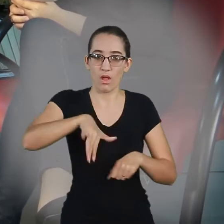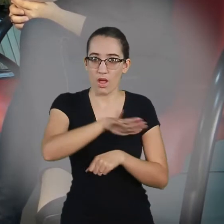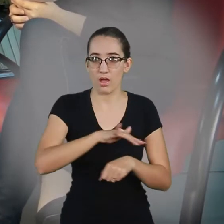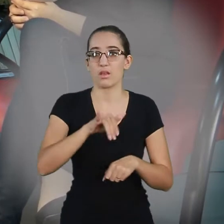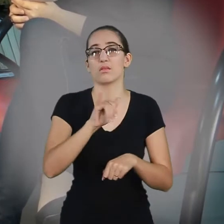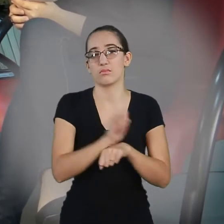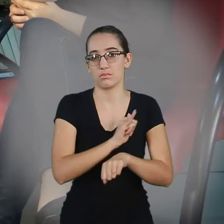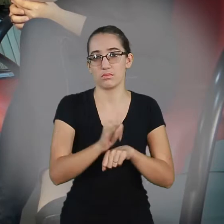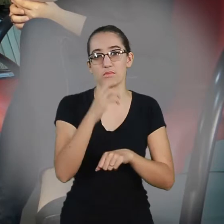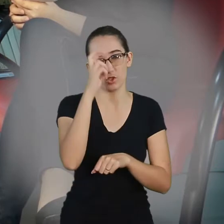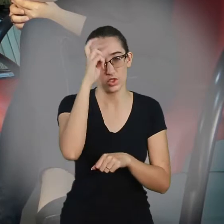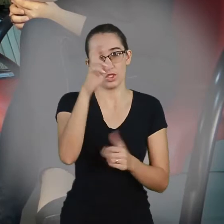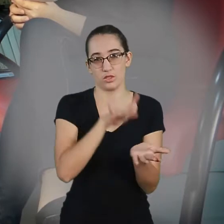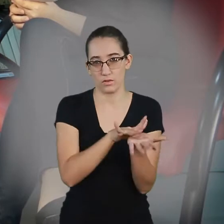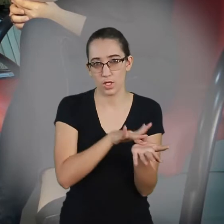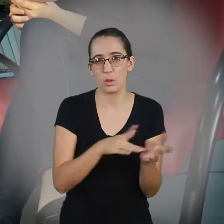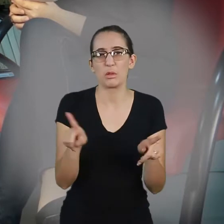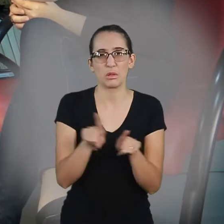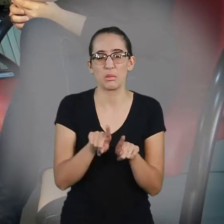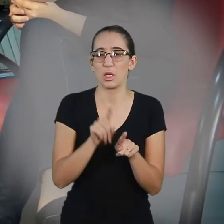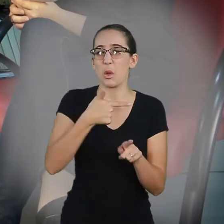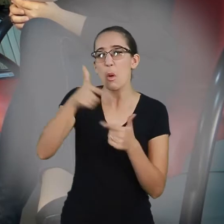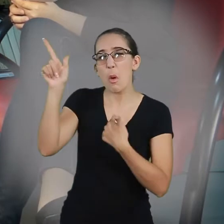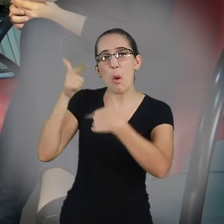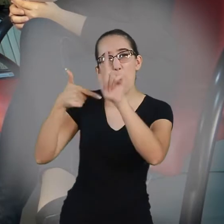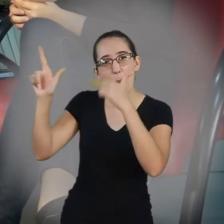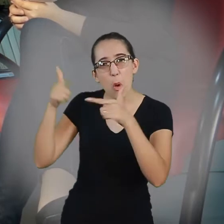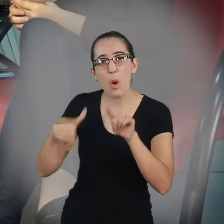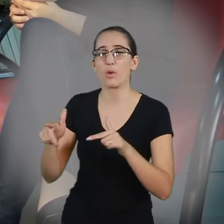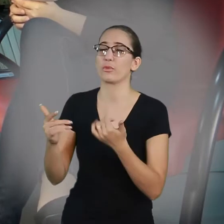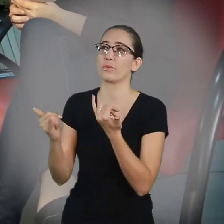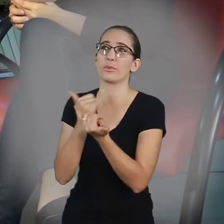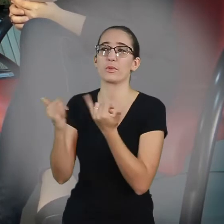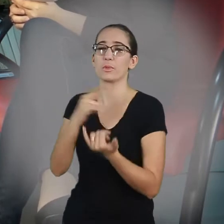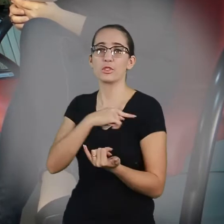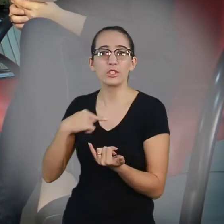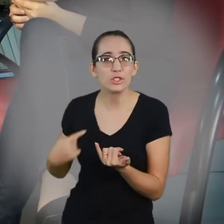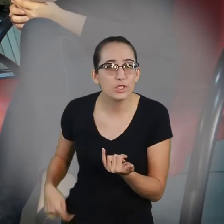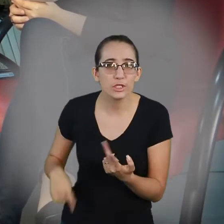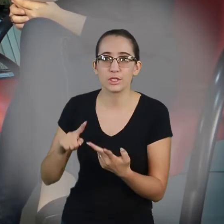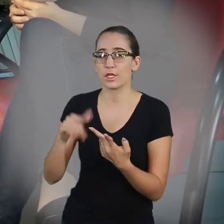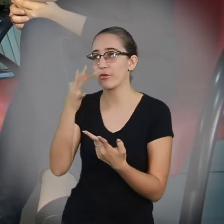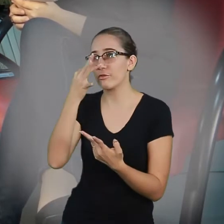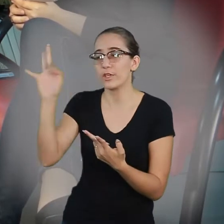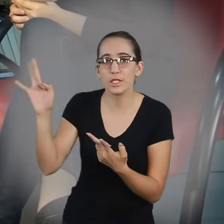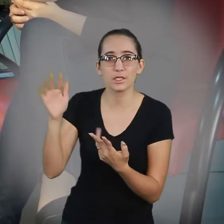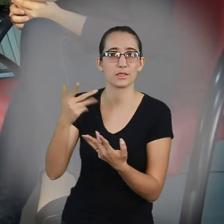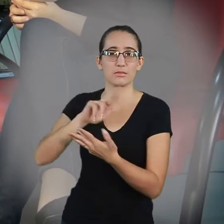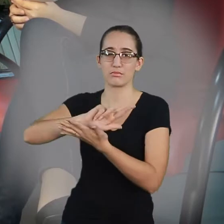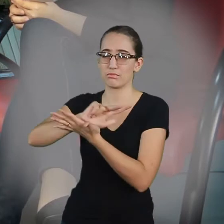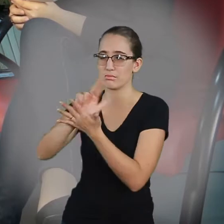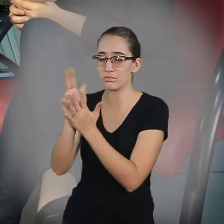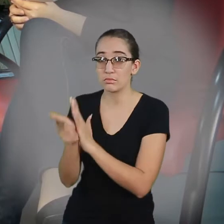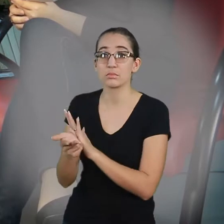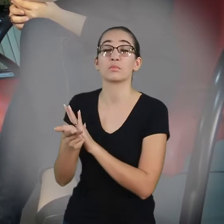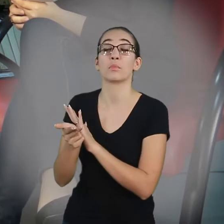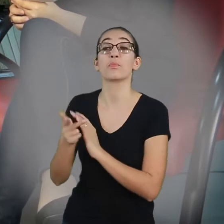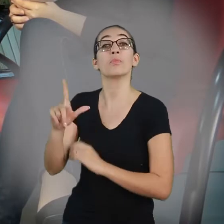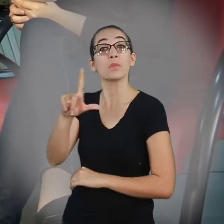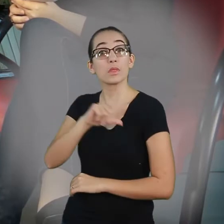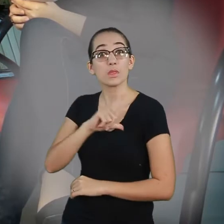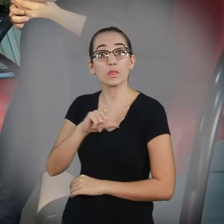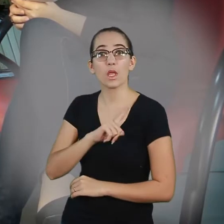Grã-Bretanha, Israel, França, todos esses países estão com estratégias